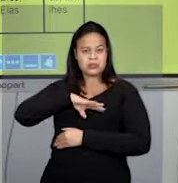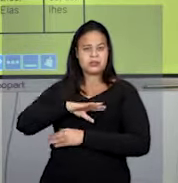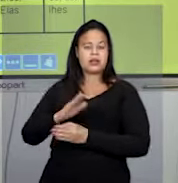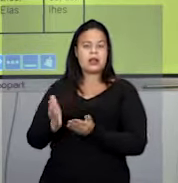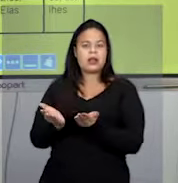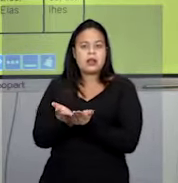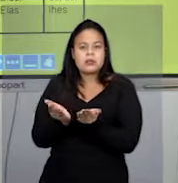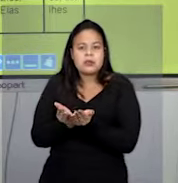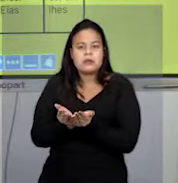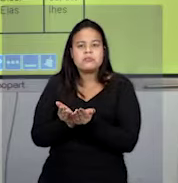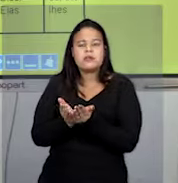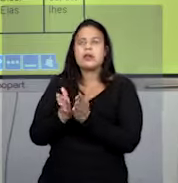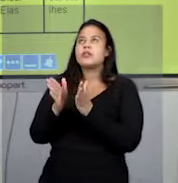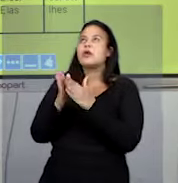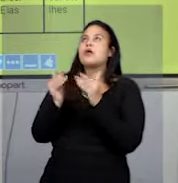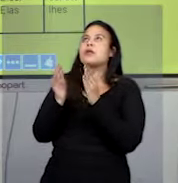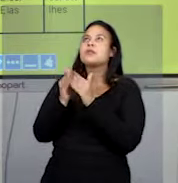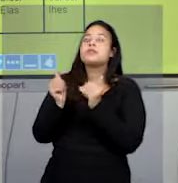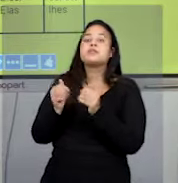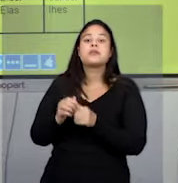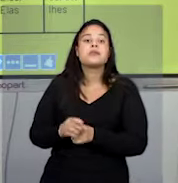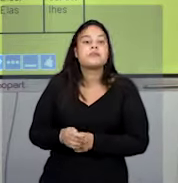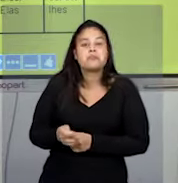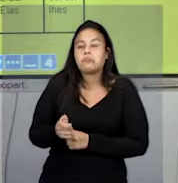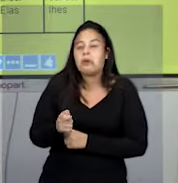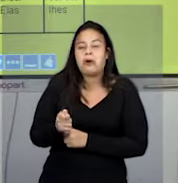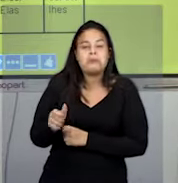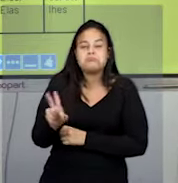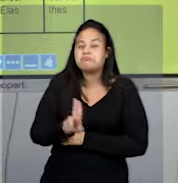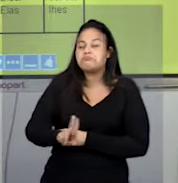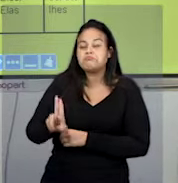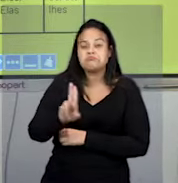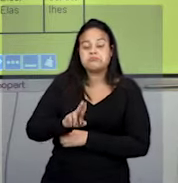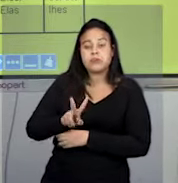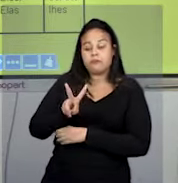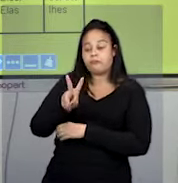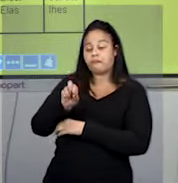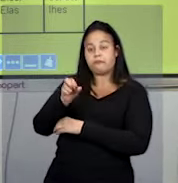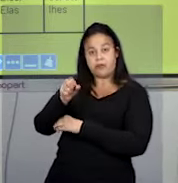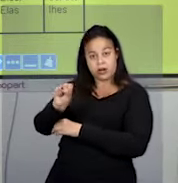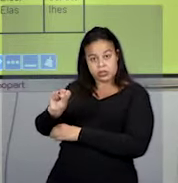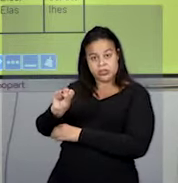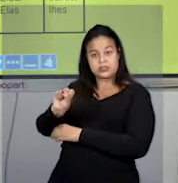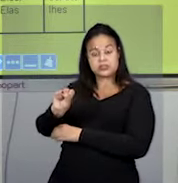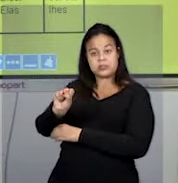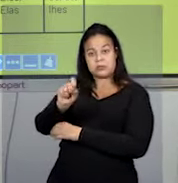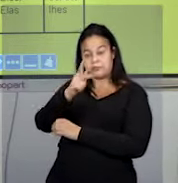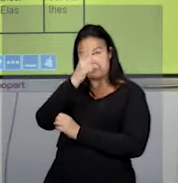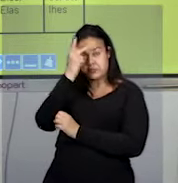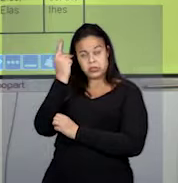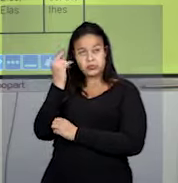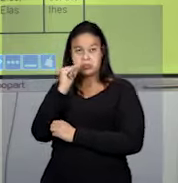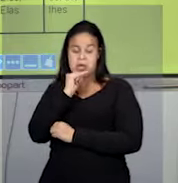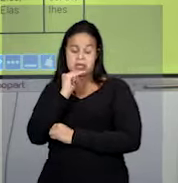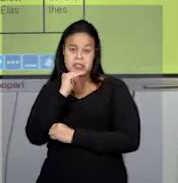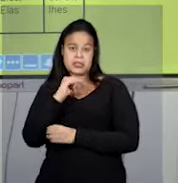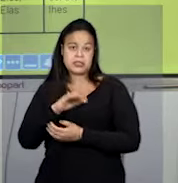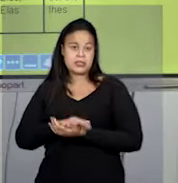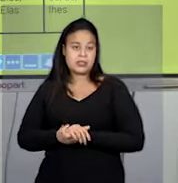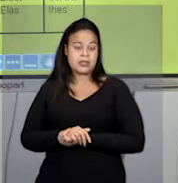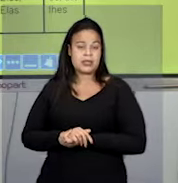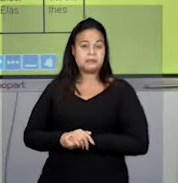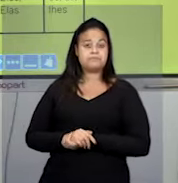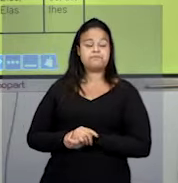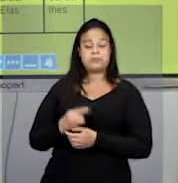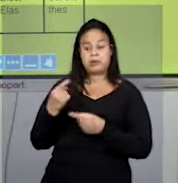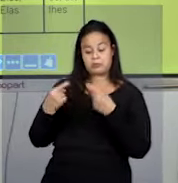nas orações, mas a gente quase não usa o vós. O vós quem usa muito são as pessoas, por exemplo, igual os